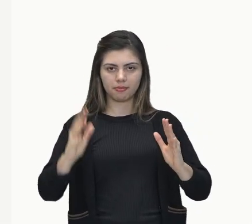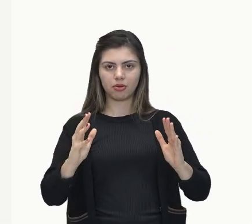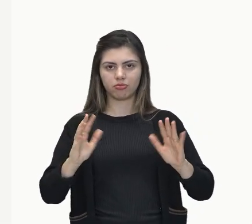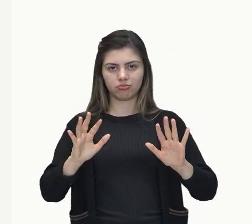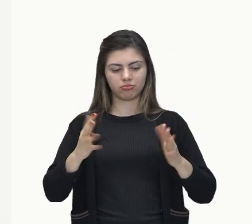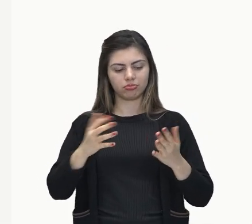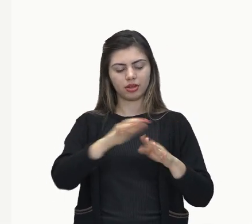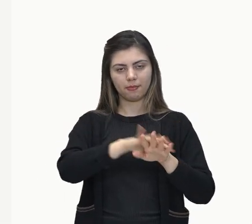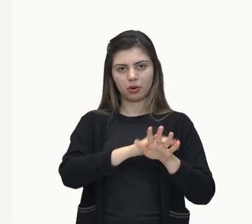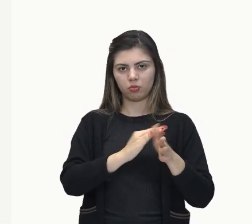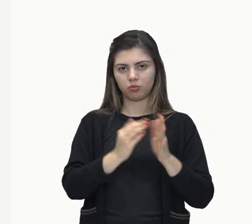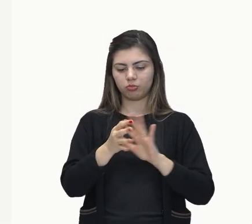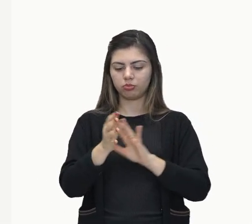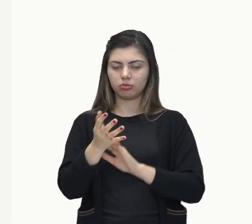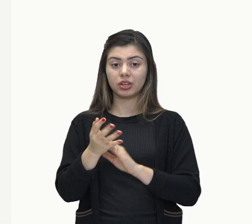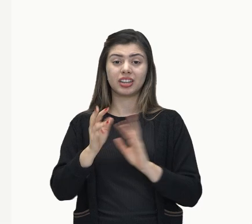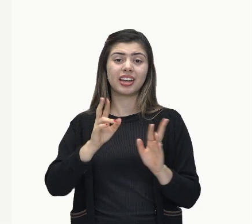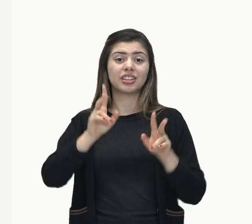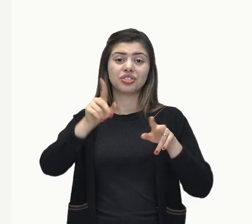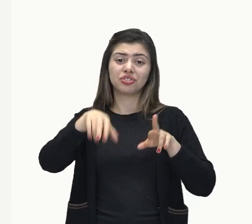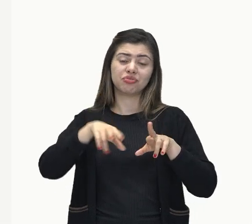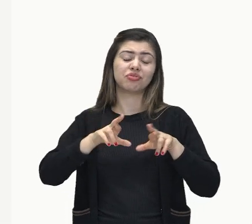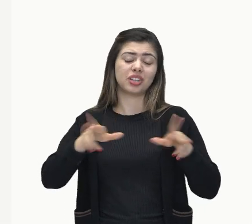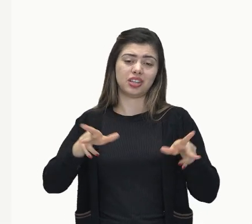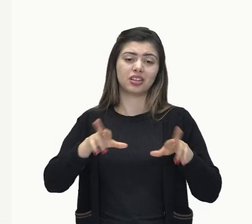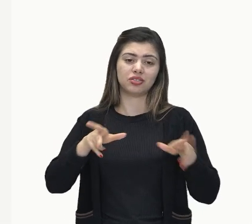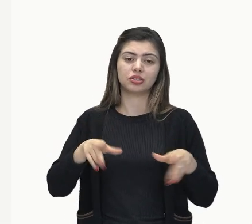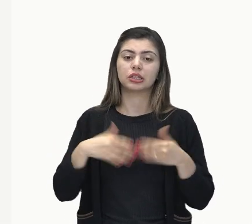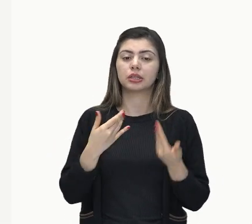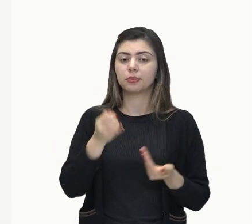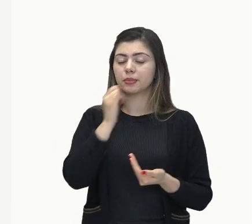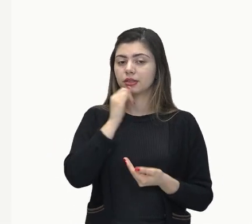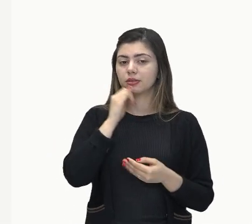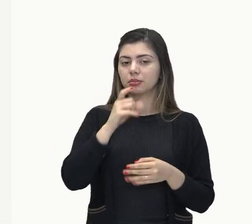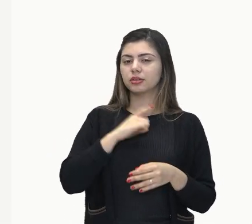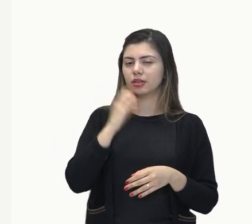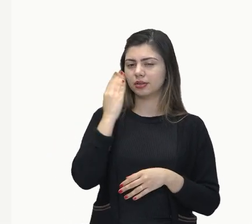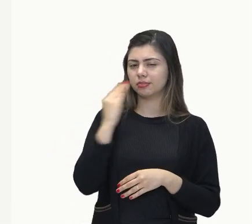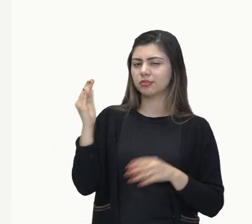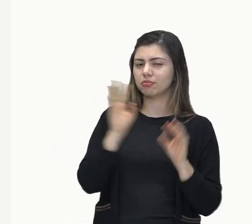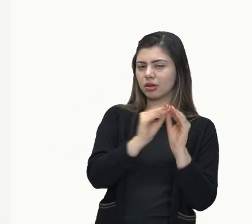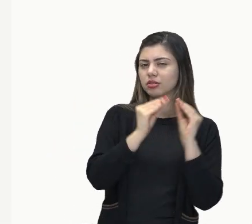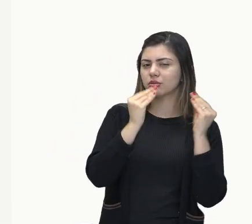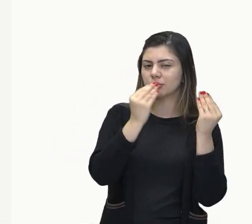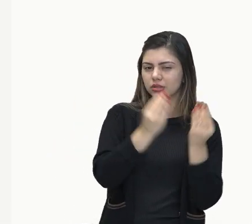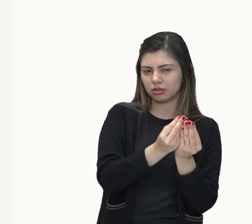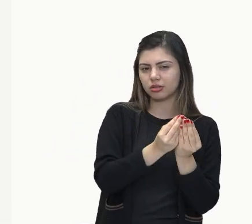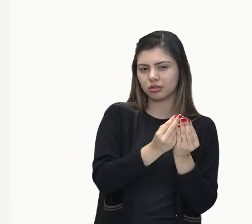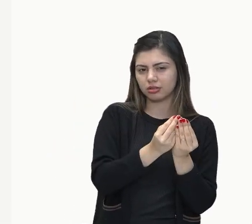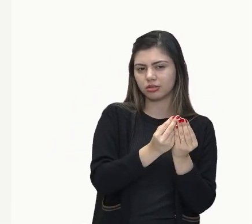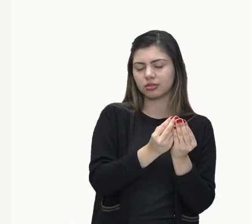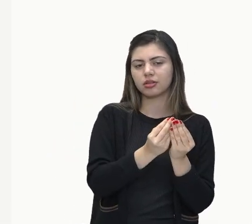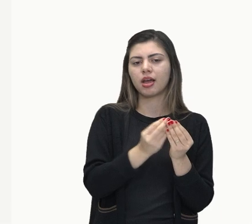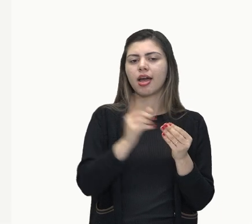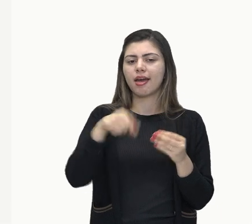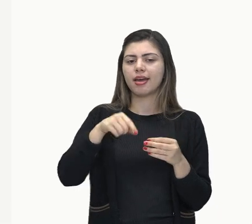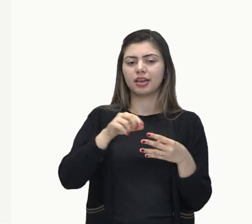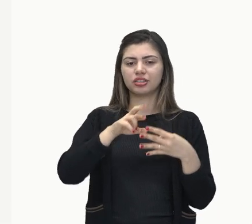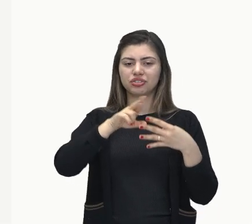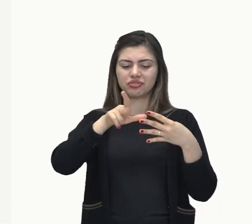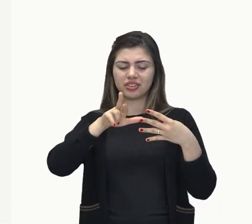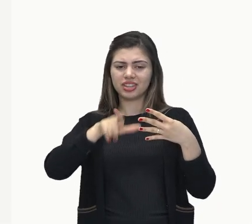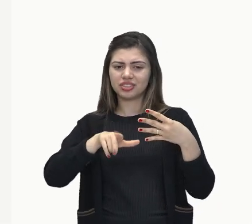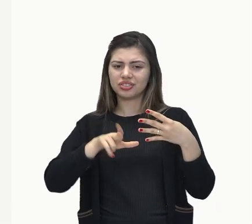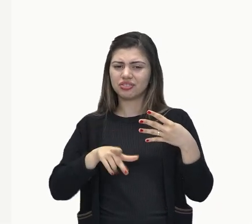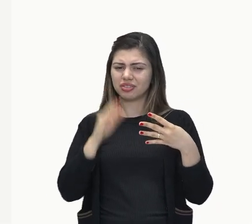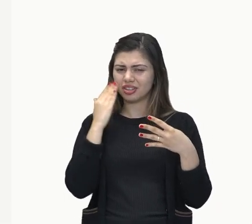essa analogia da mão, tenho aqui essa substância, observem. Esse ligante é diferente desse, que é